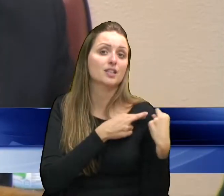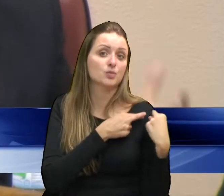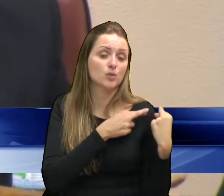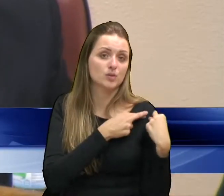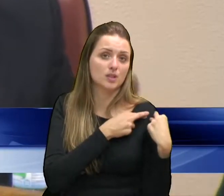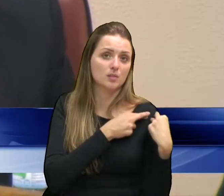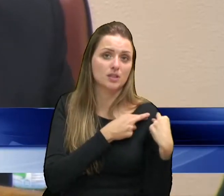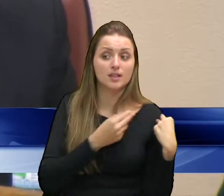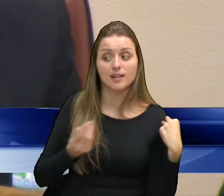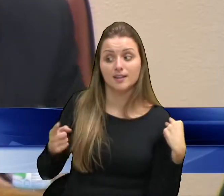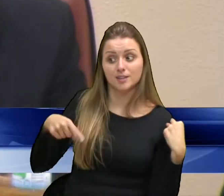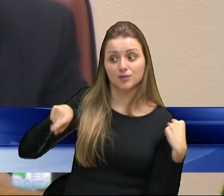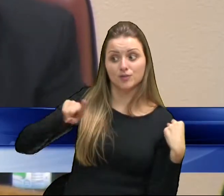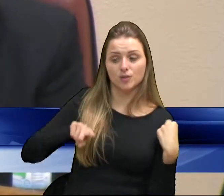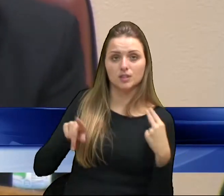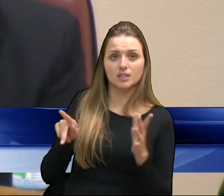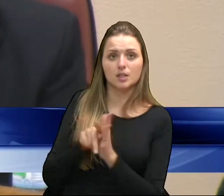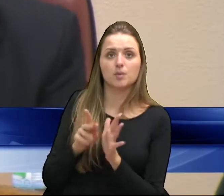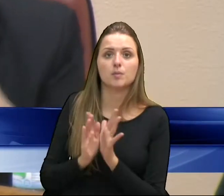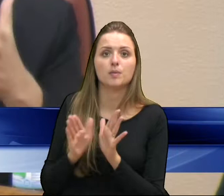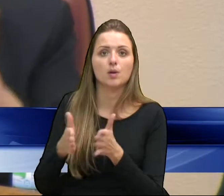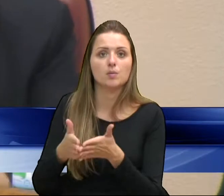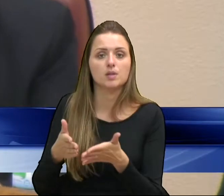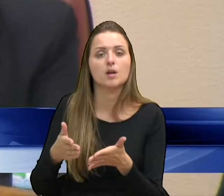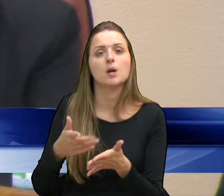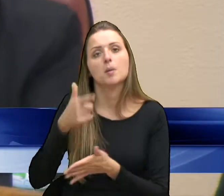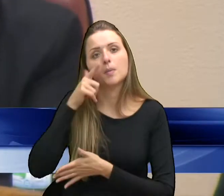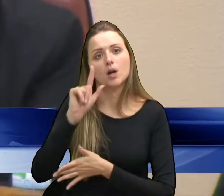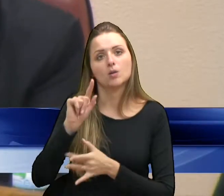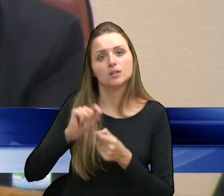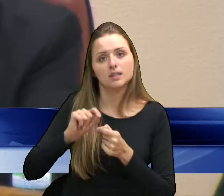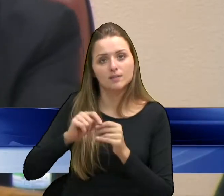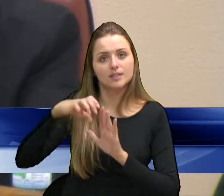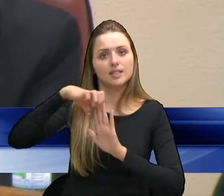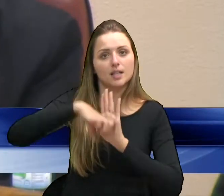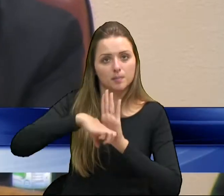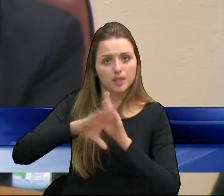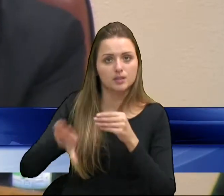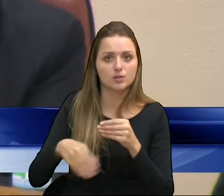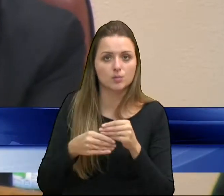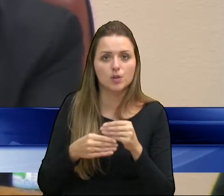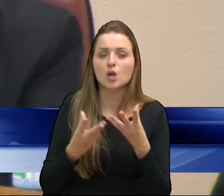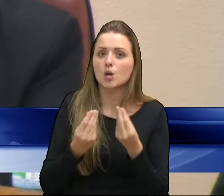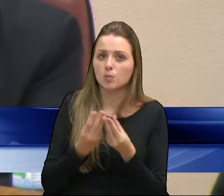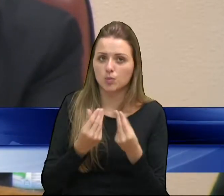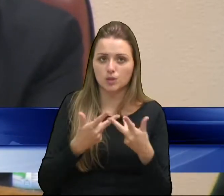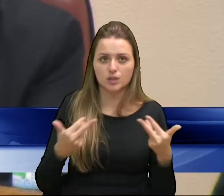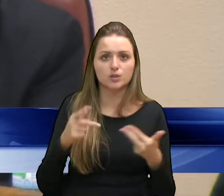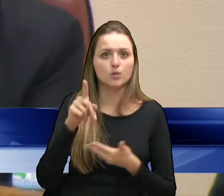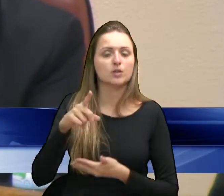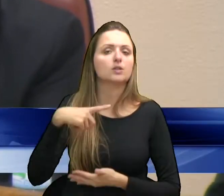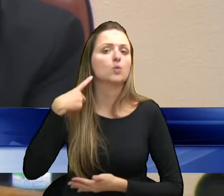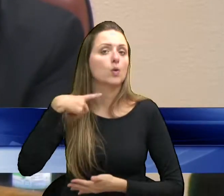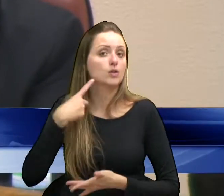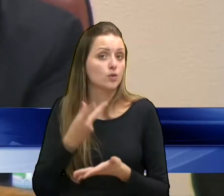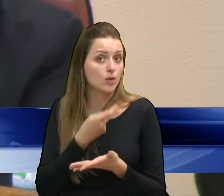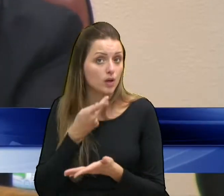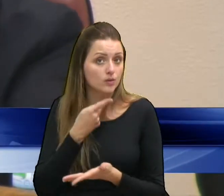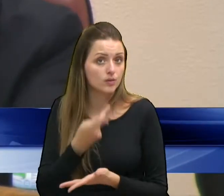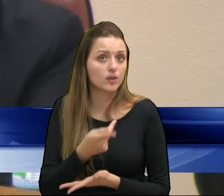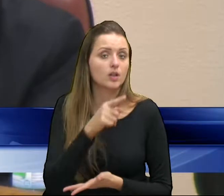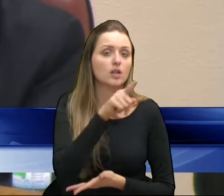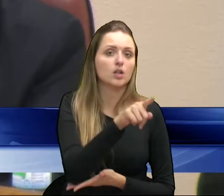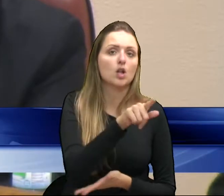em vocês que são da comissão, para que consigam fazer essas emendas. Muitas coisas levantadas aqui pelo advogado,